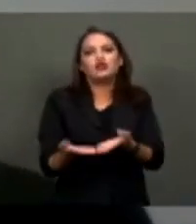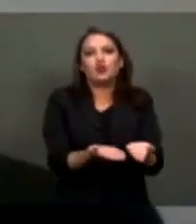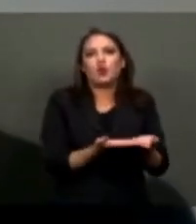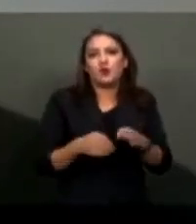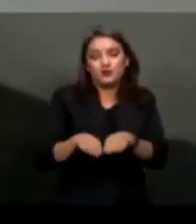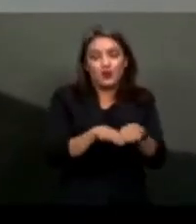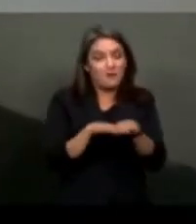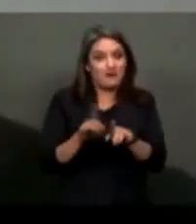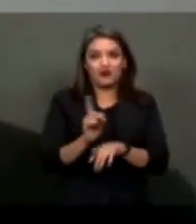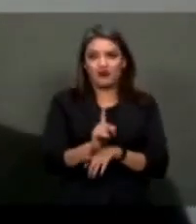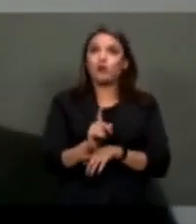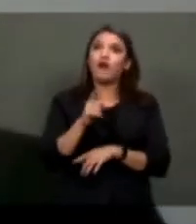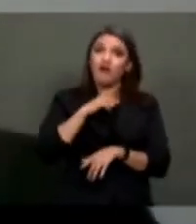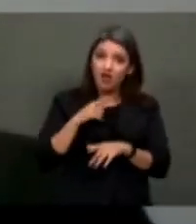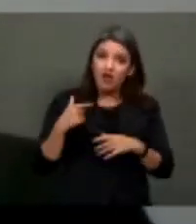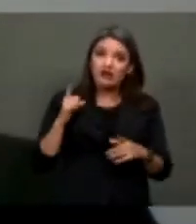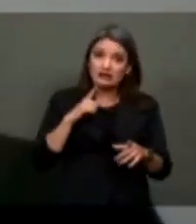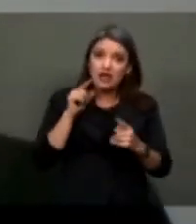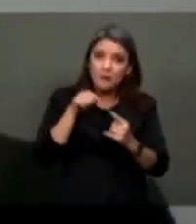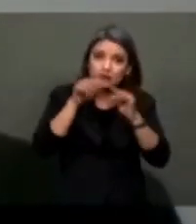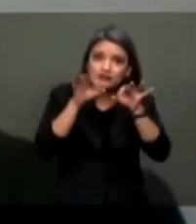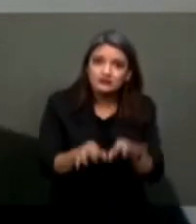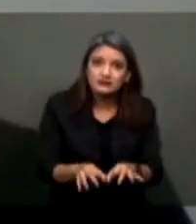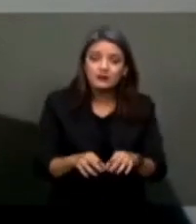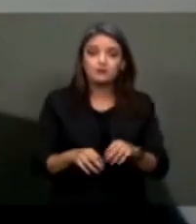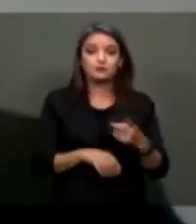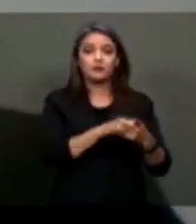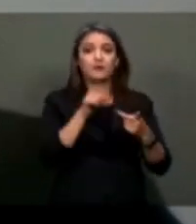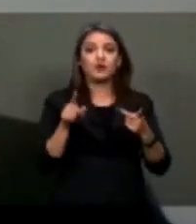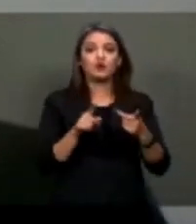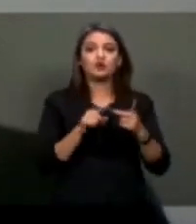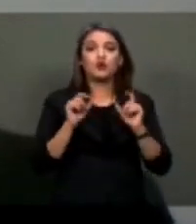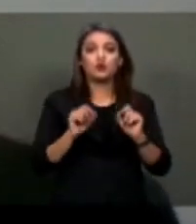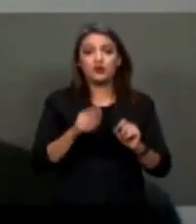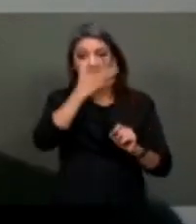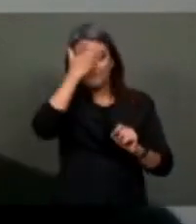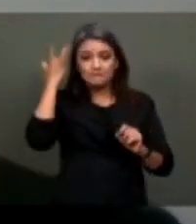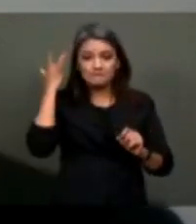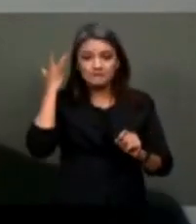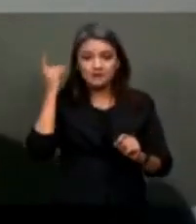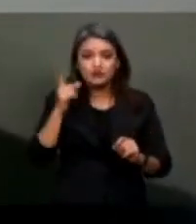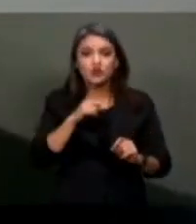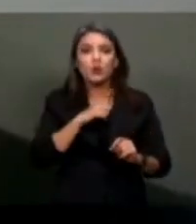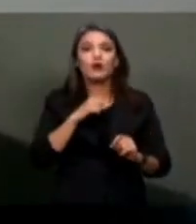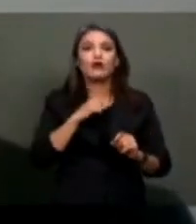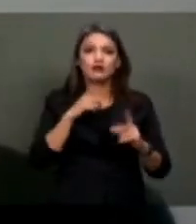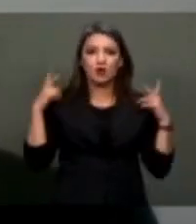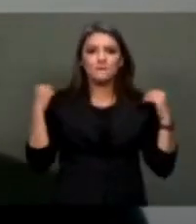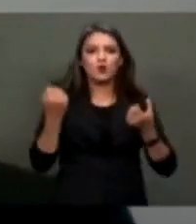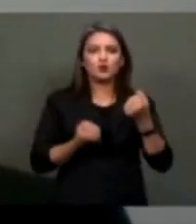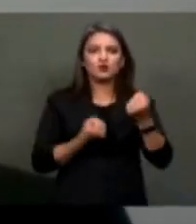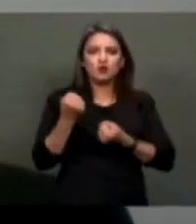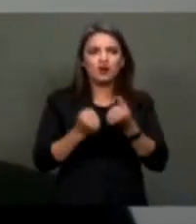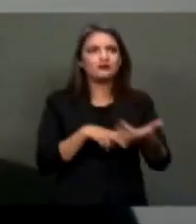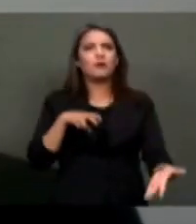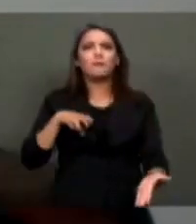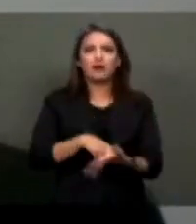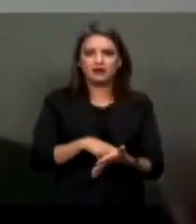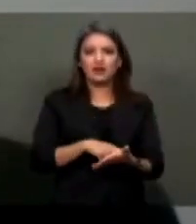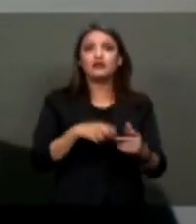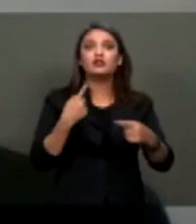razoável dois a norma que sujeita o condutor as penalidades tá com quantidade de álcool encontrada no sangue de